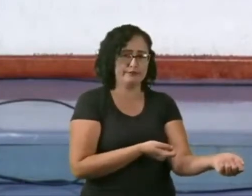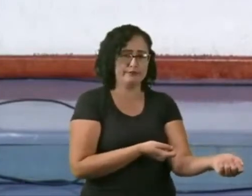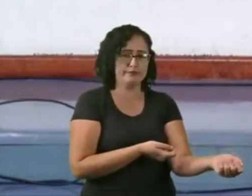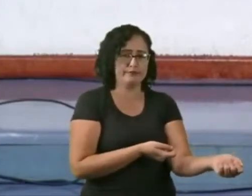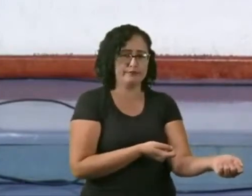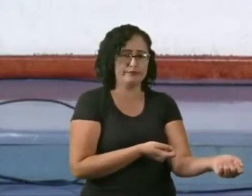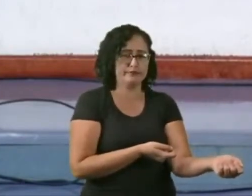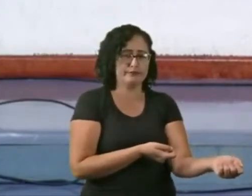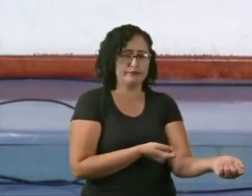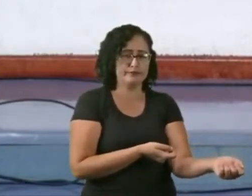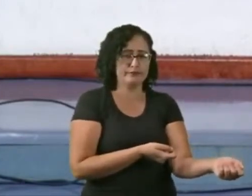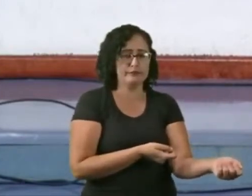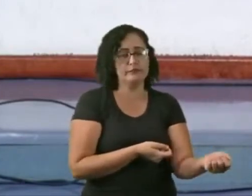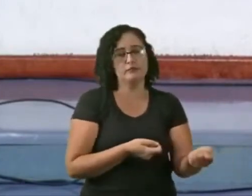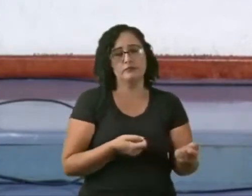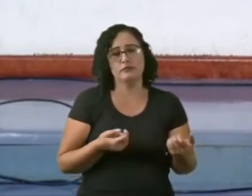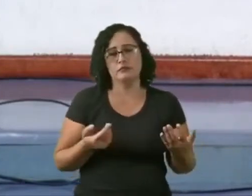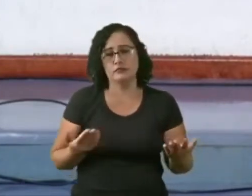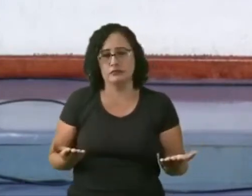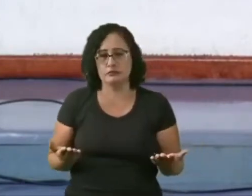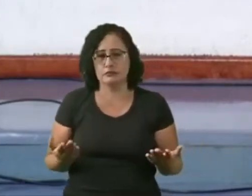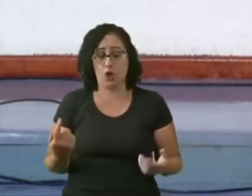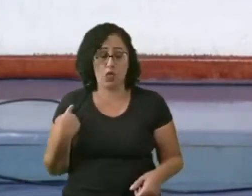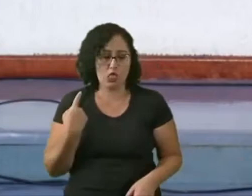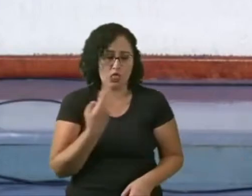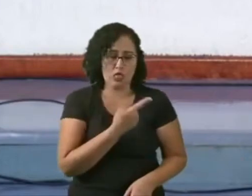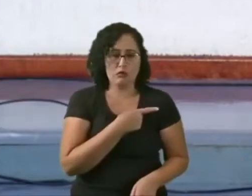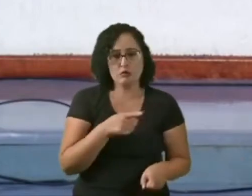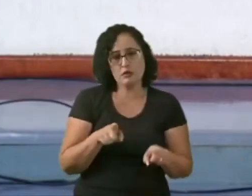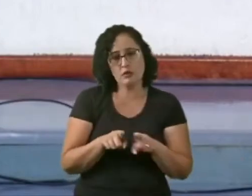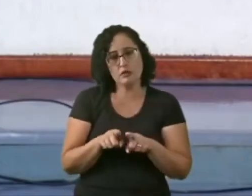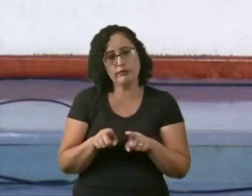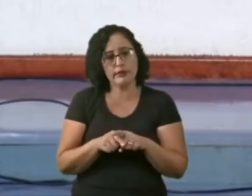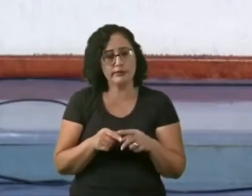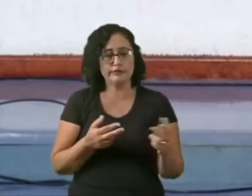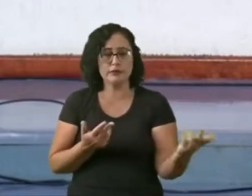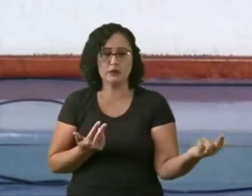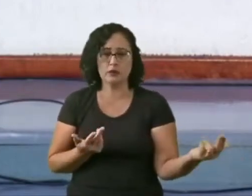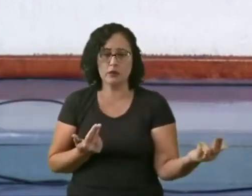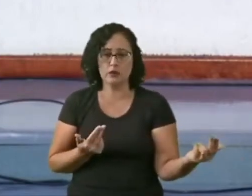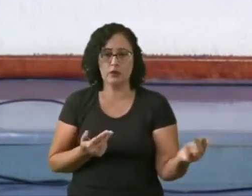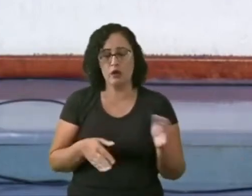Experimentamos dos milagres, vivenciamos isso na nossa vida.